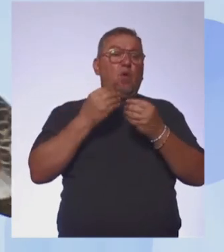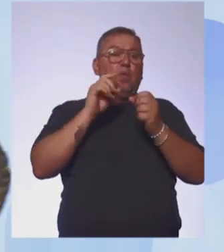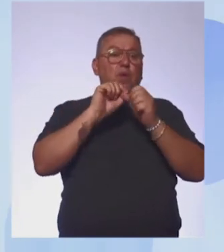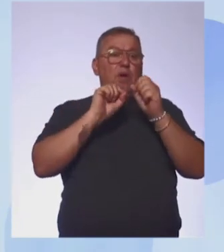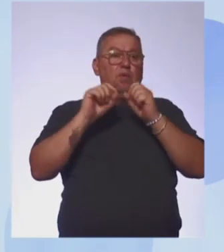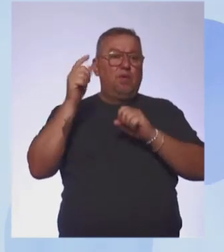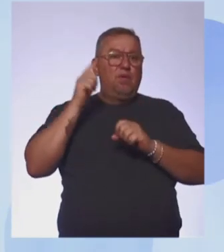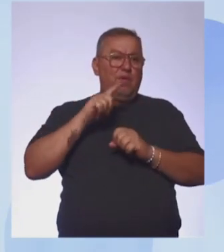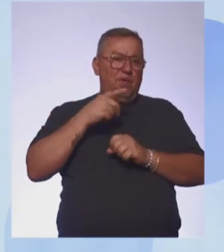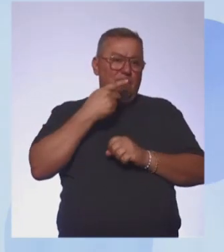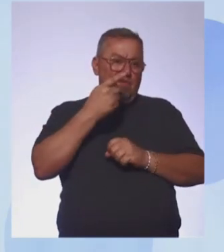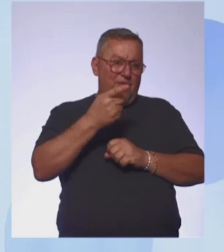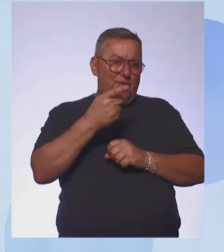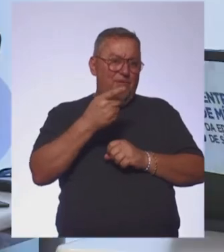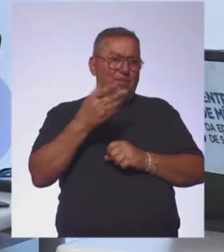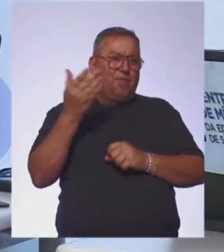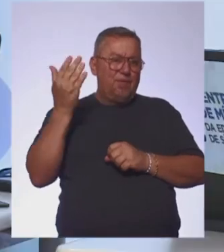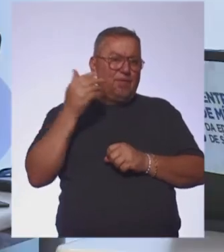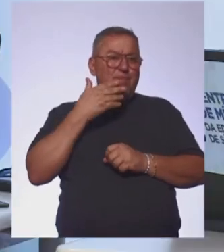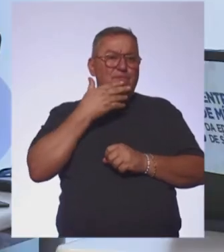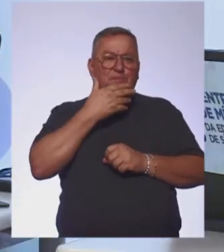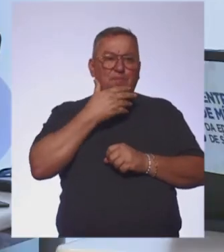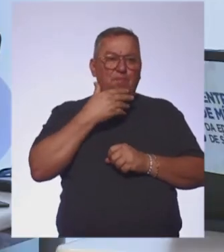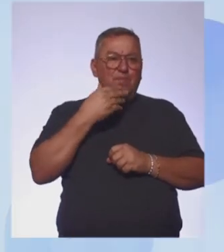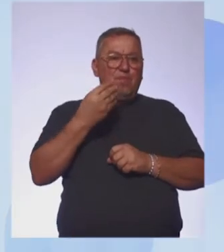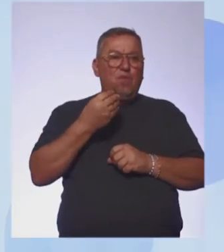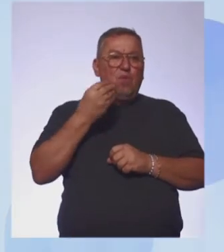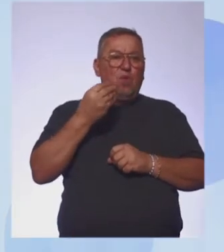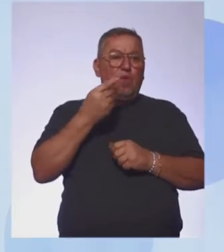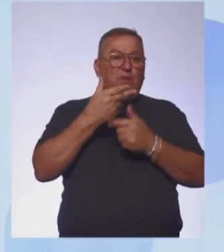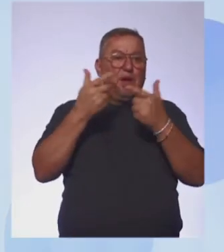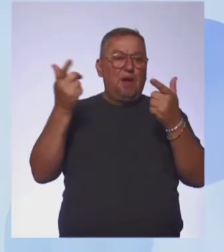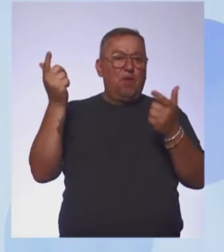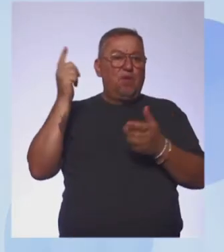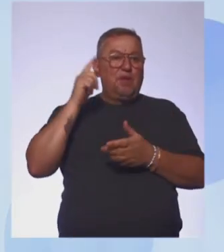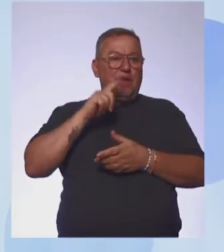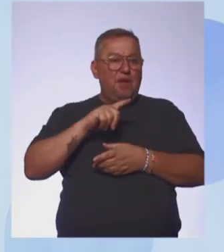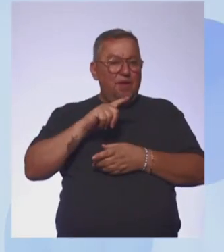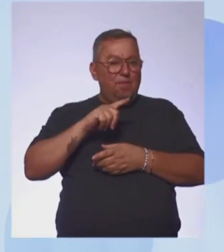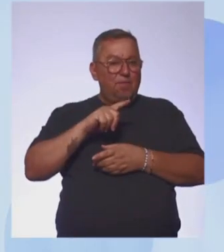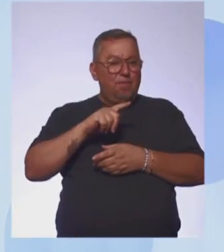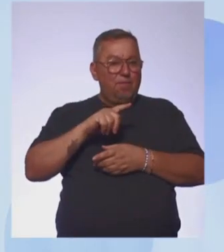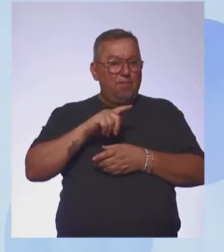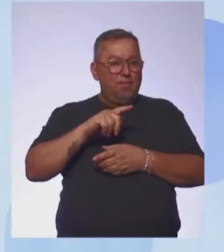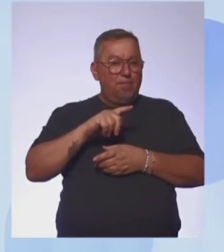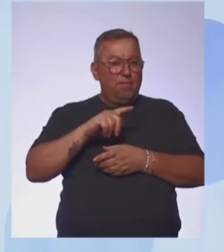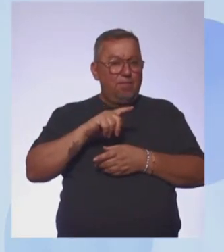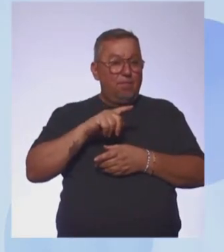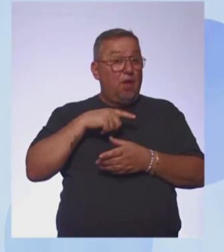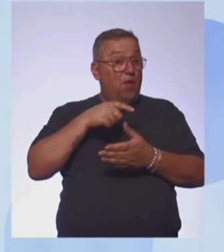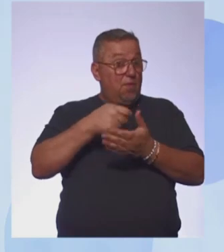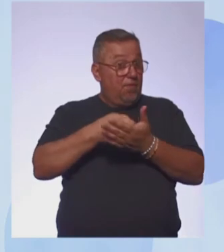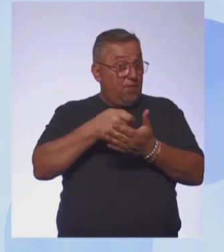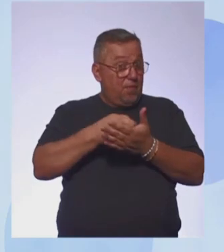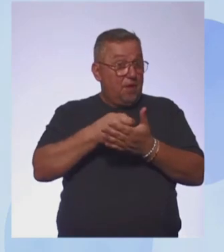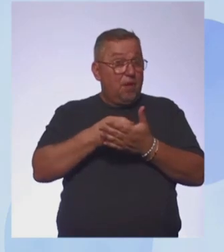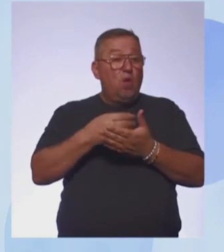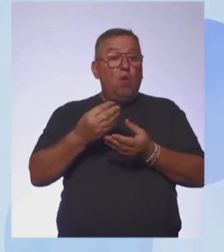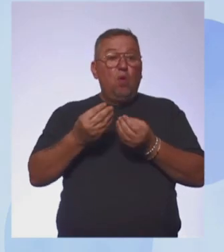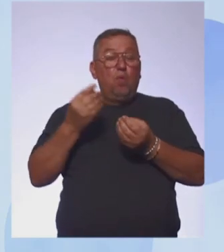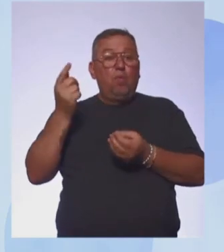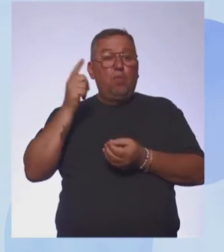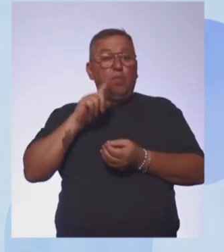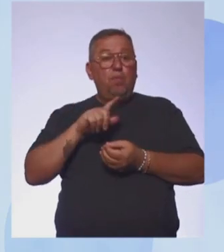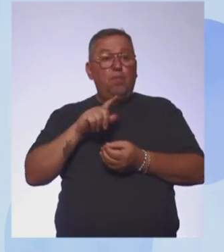consegue... A gente até falou isso, hein, agora, durante a aula. Como é que ela consegue... Porque tem uma afirmação ali, ó.